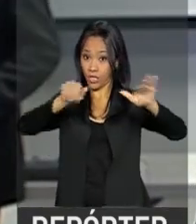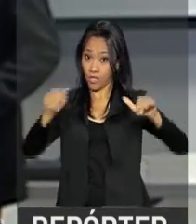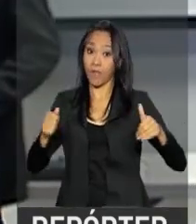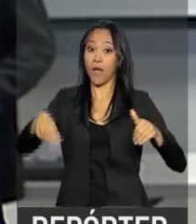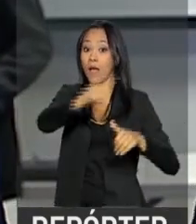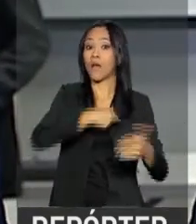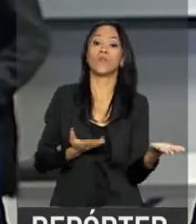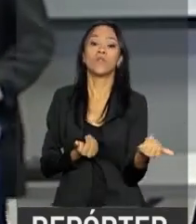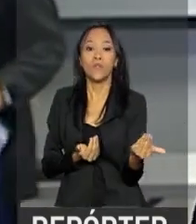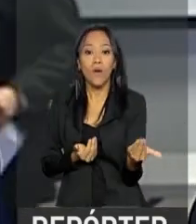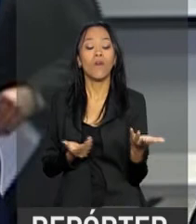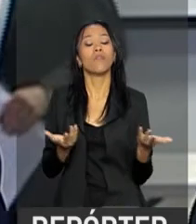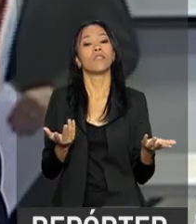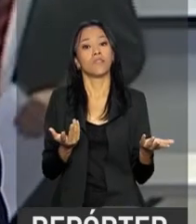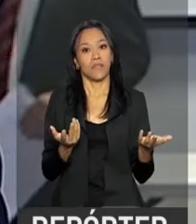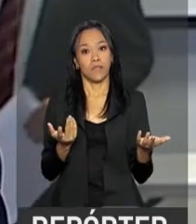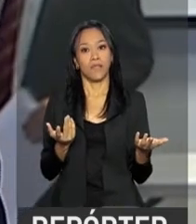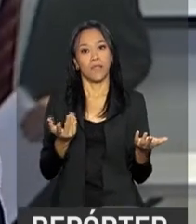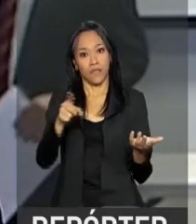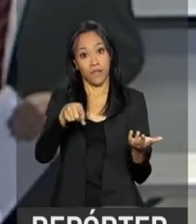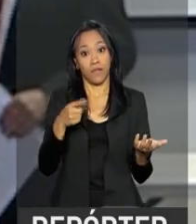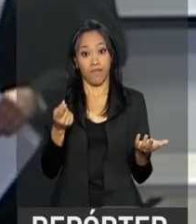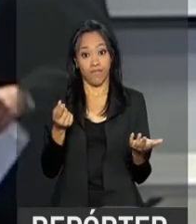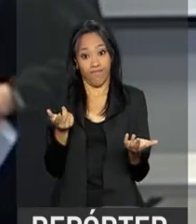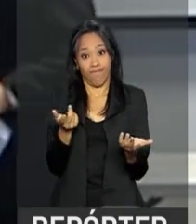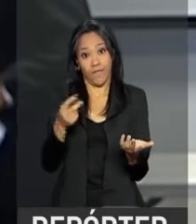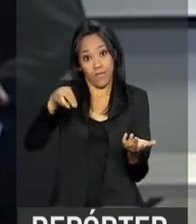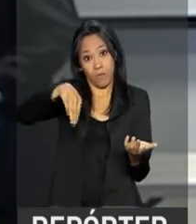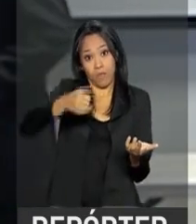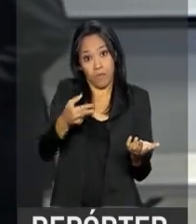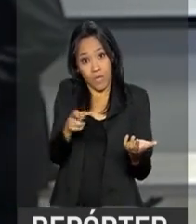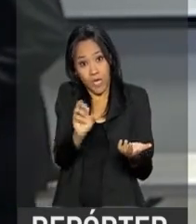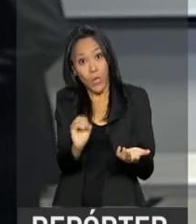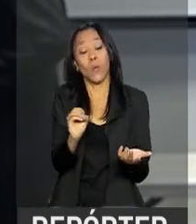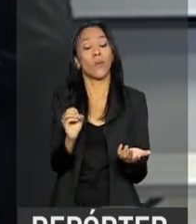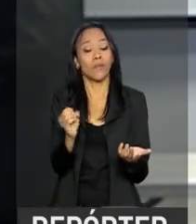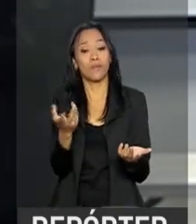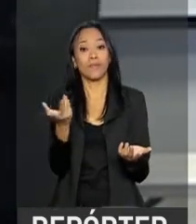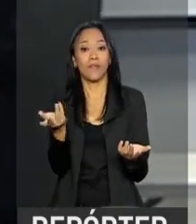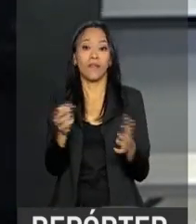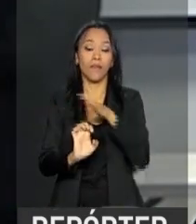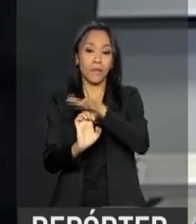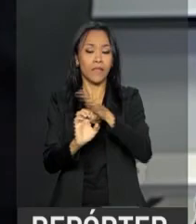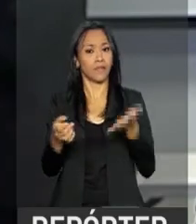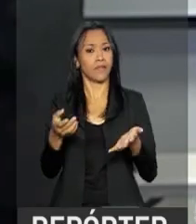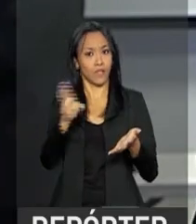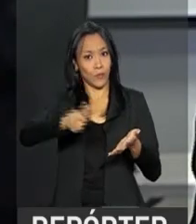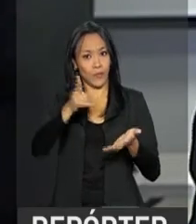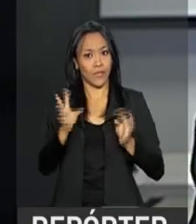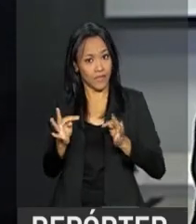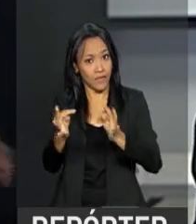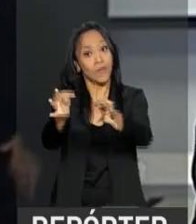garotada aqui que que faz paradoxalmente um micro e pequenas empresas de base tecnológica que podem ajudar o crédito a chegar à